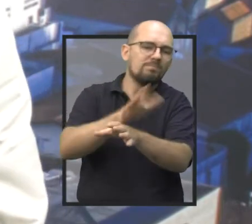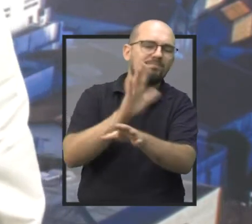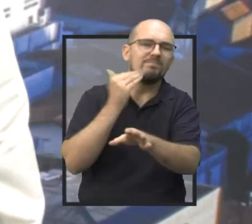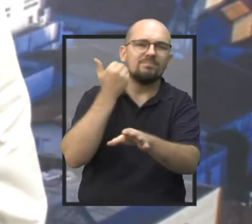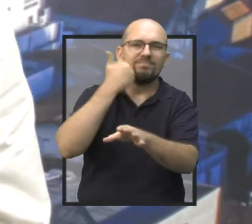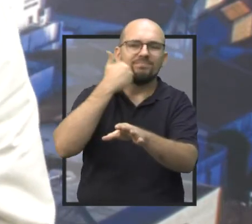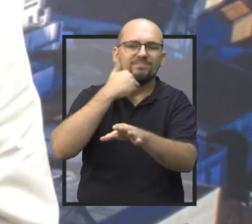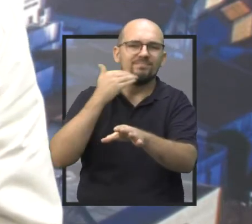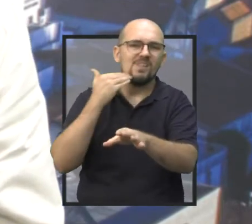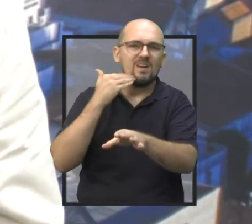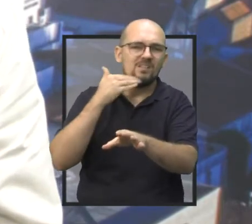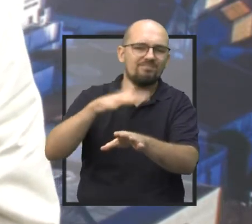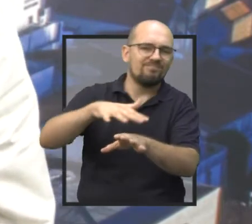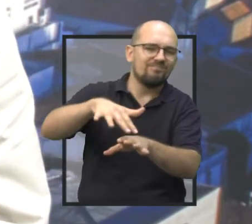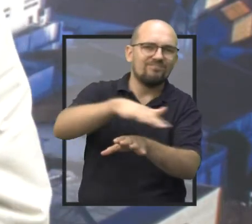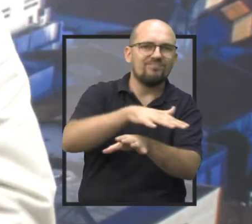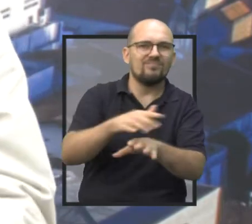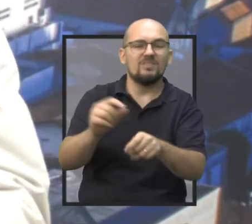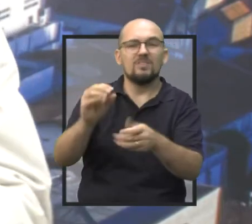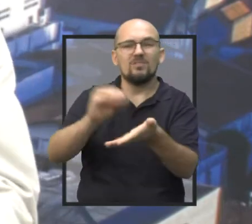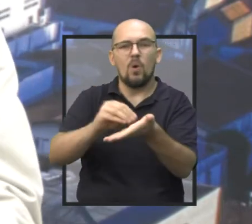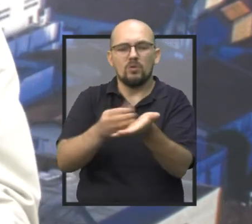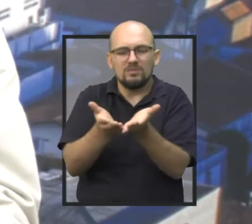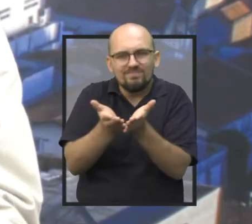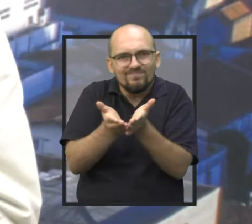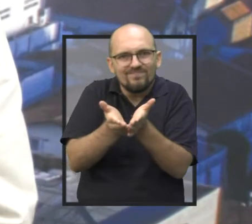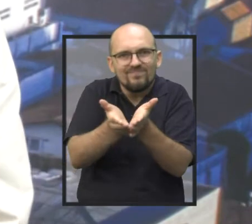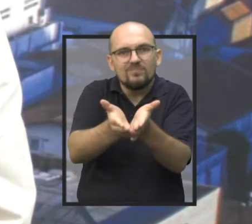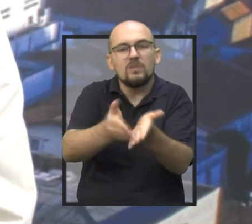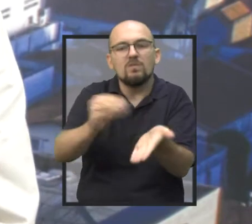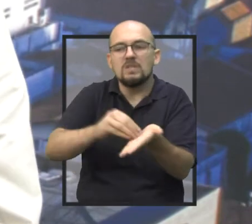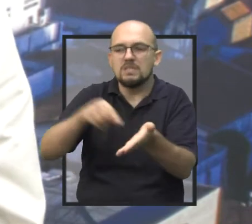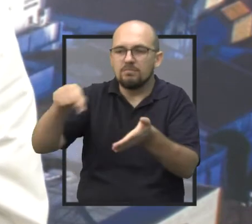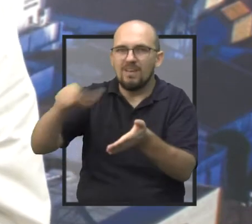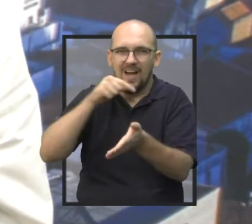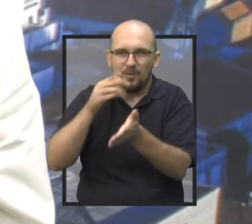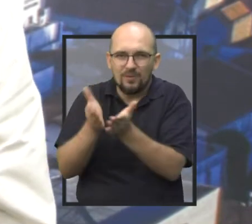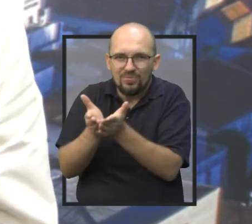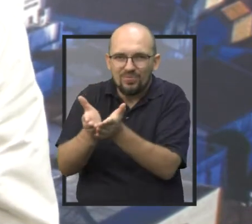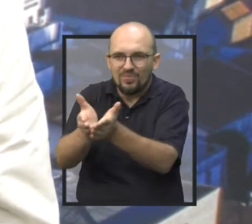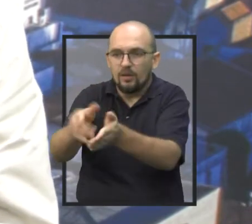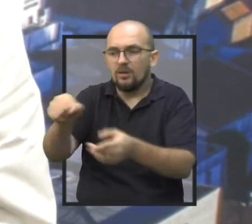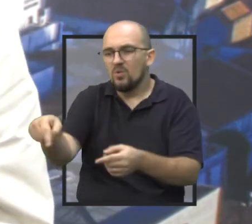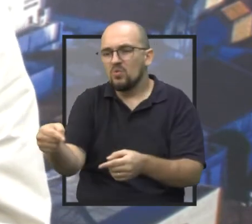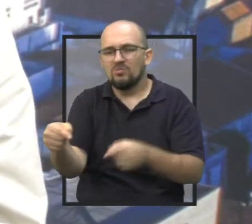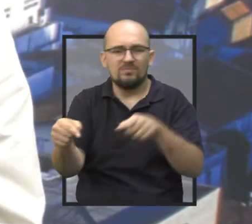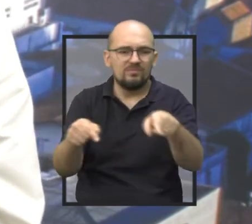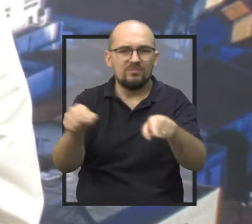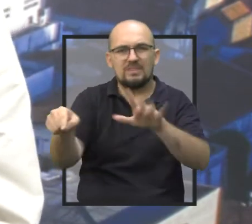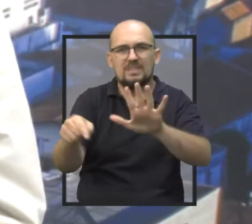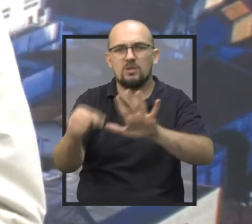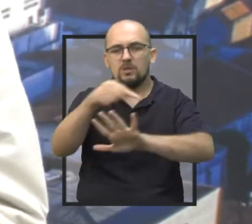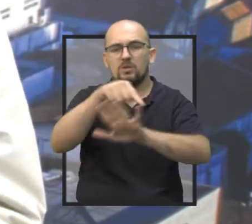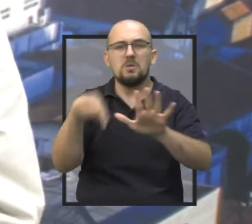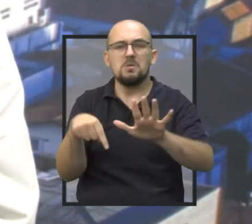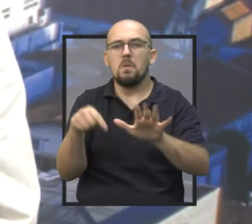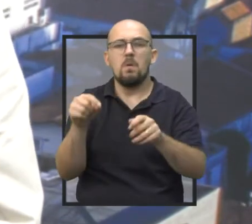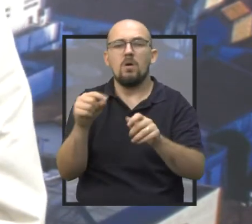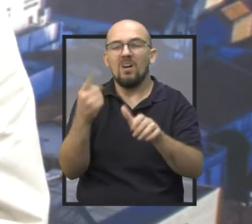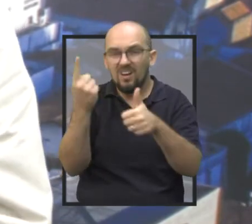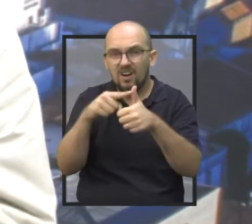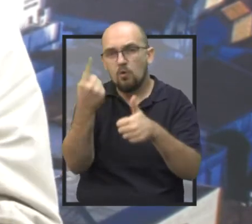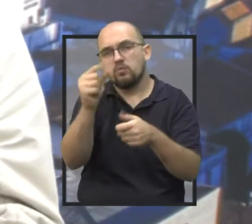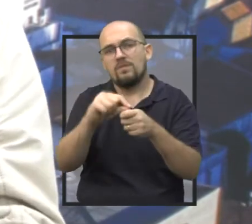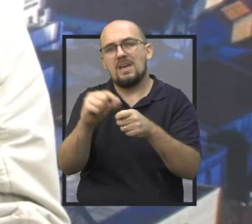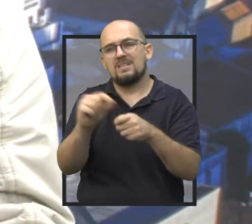desejar, inclusive em questão de sarjetão, que tem 4 ou 5 para fazer, foram lá, fizeram um de uma maneira que não resolveu em nada.